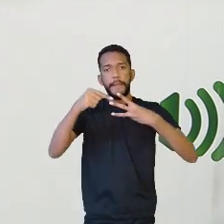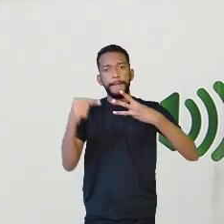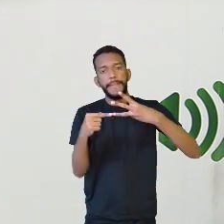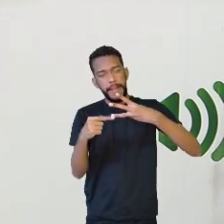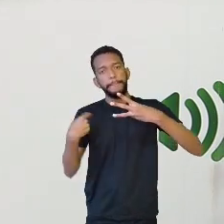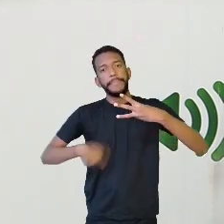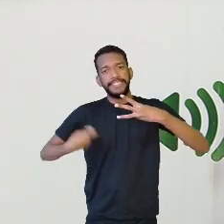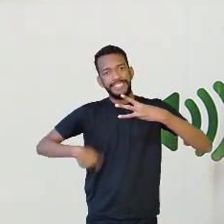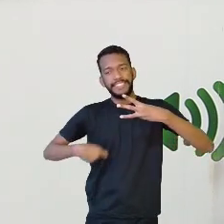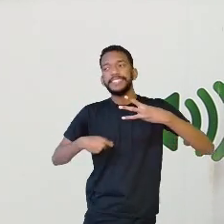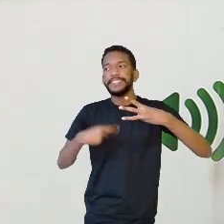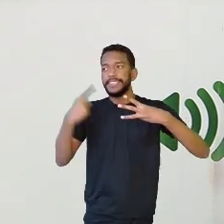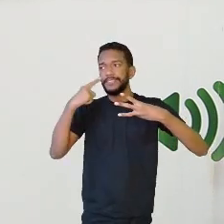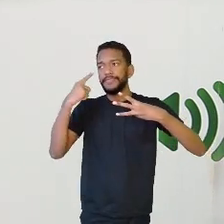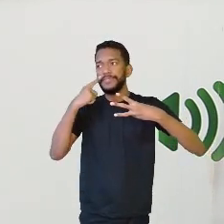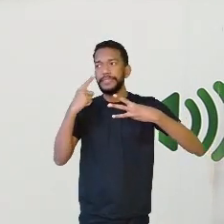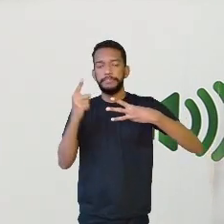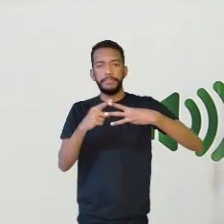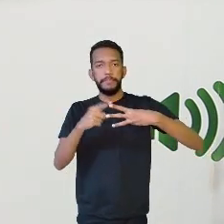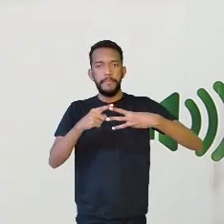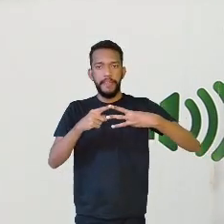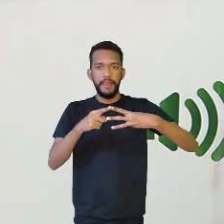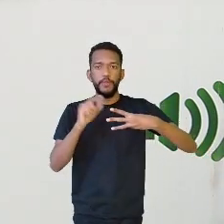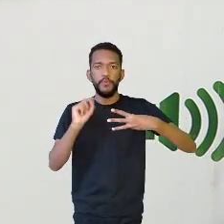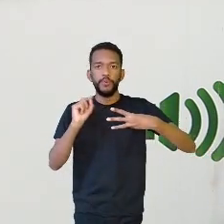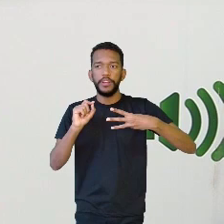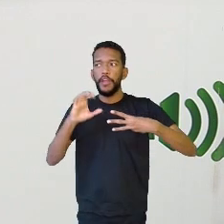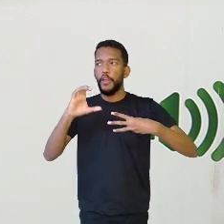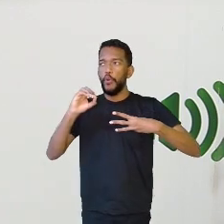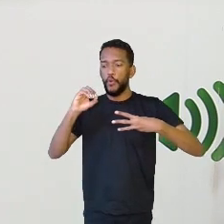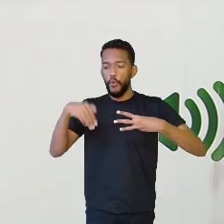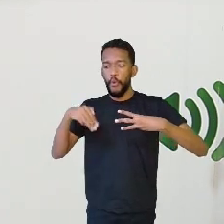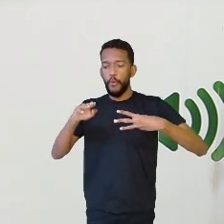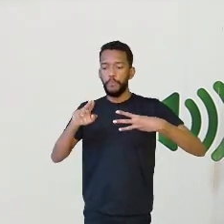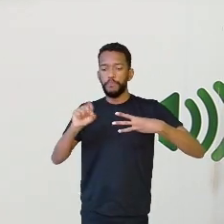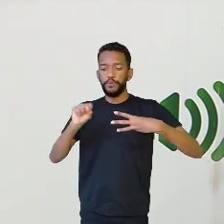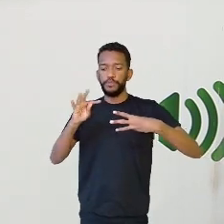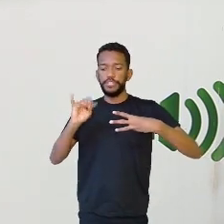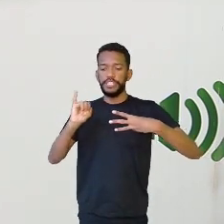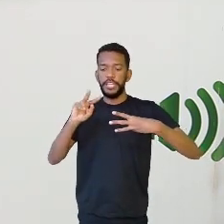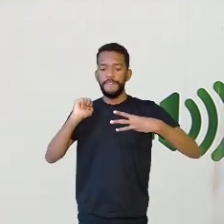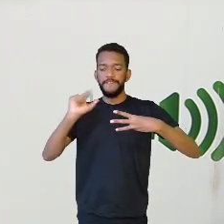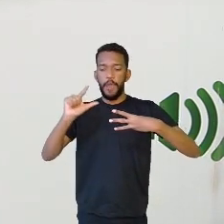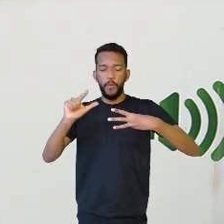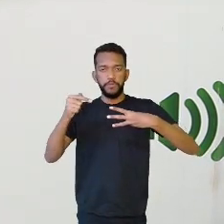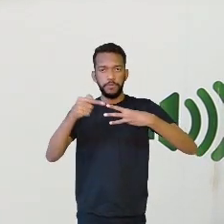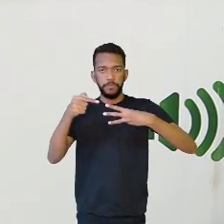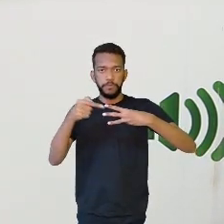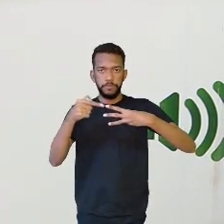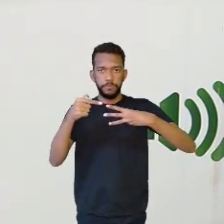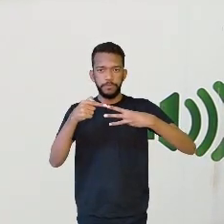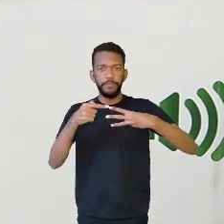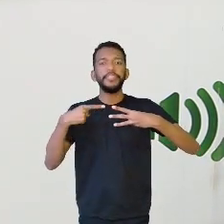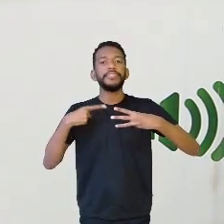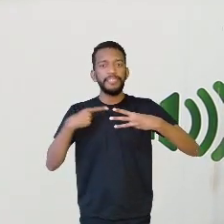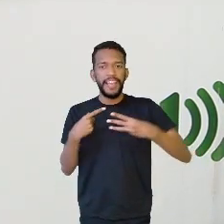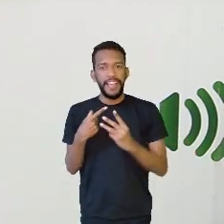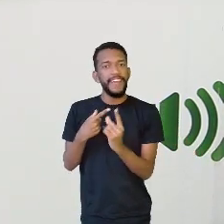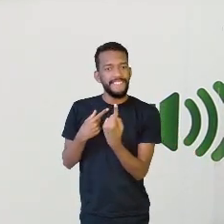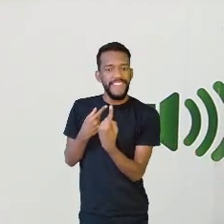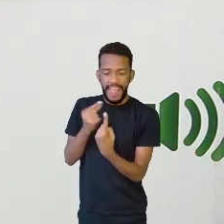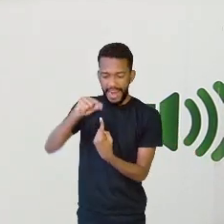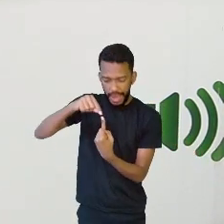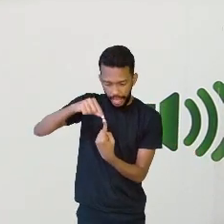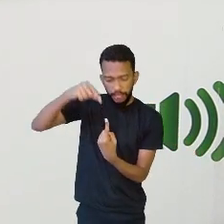3 elementos. O primeiro deles é o combustível. Nós temos ali no caso da vela, né? A vela em